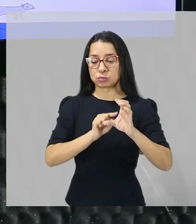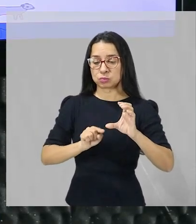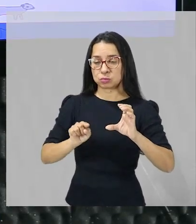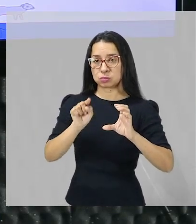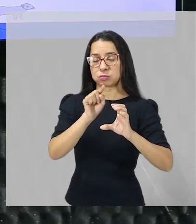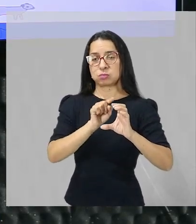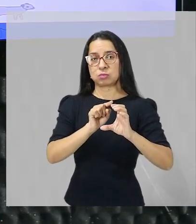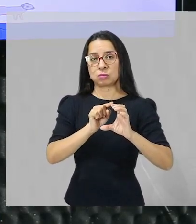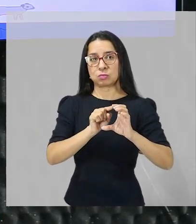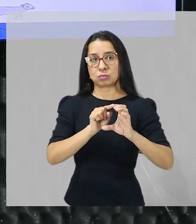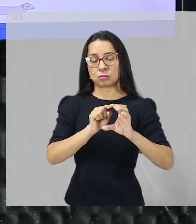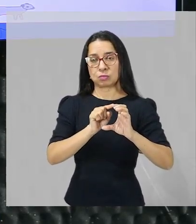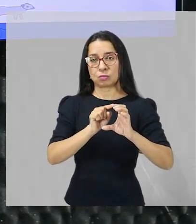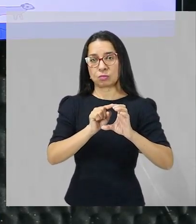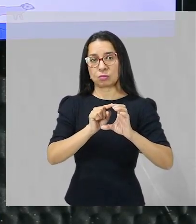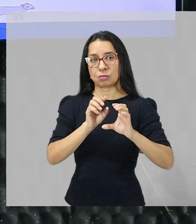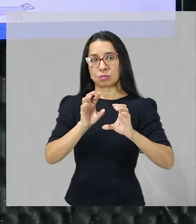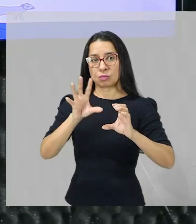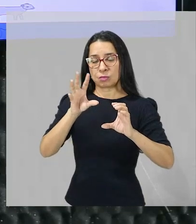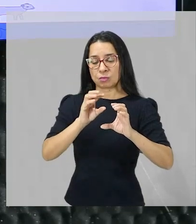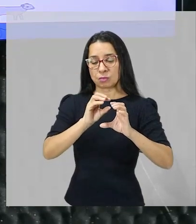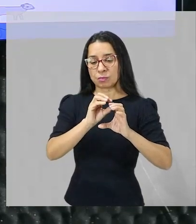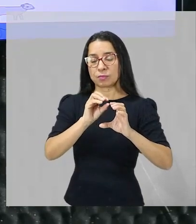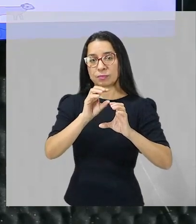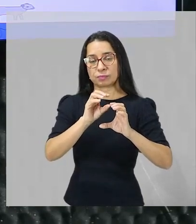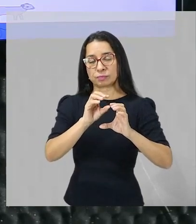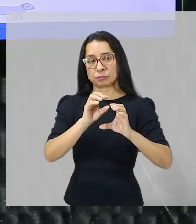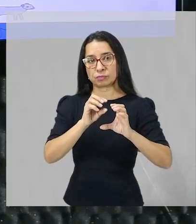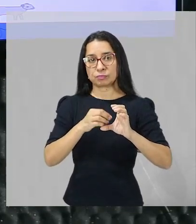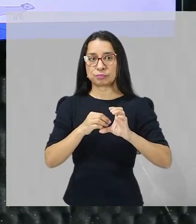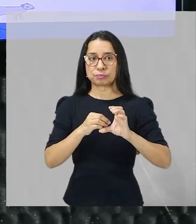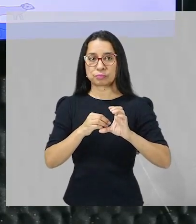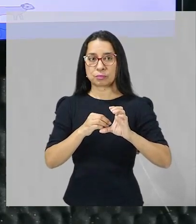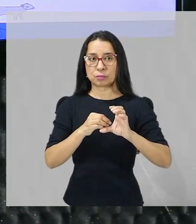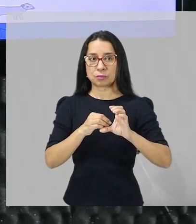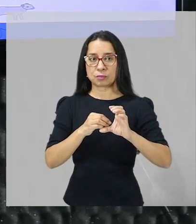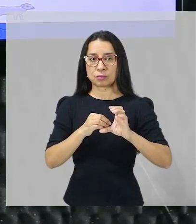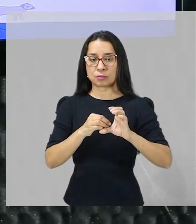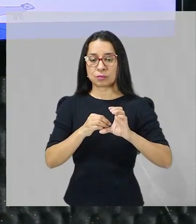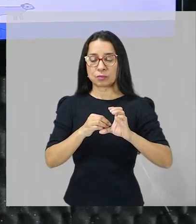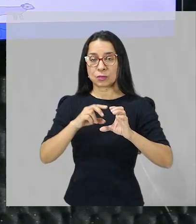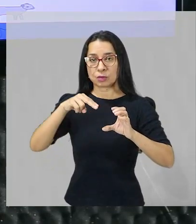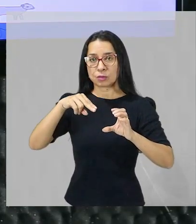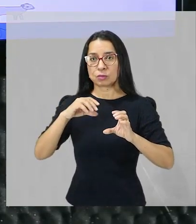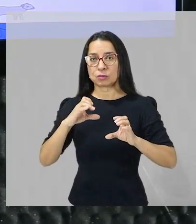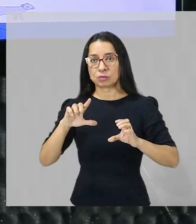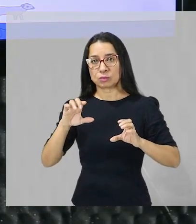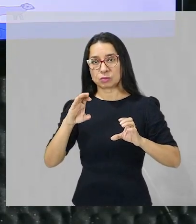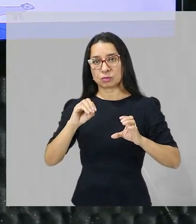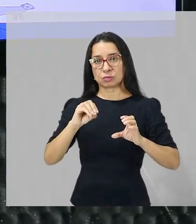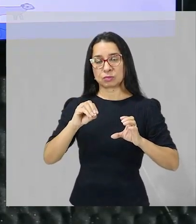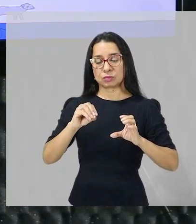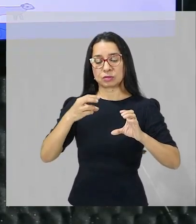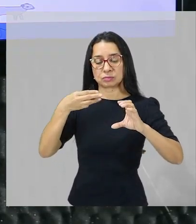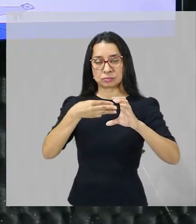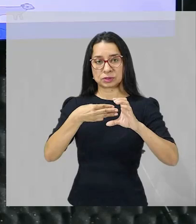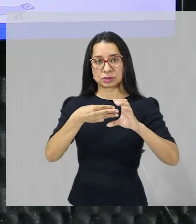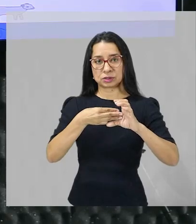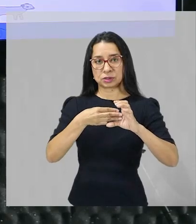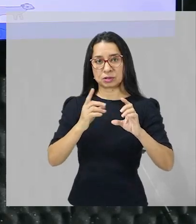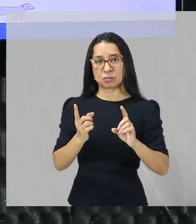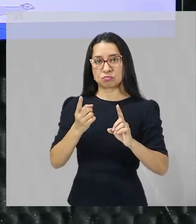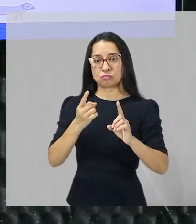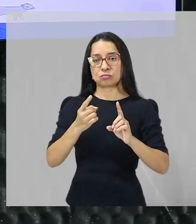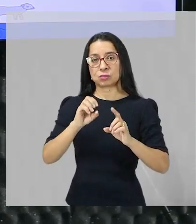quê? Aliás, vai incorporar nessa célula sem núcleo, o núcleo da célula somática